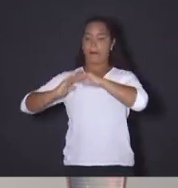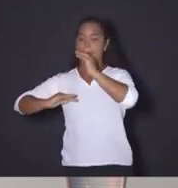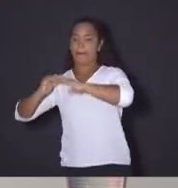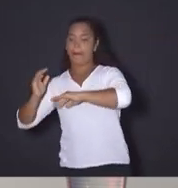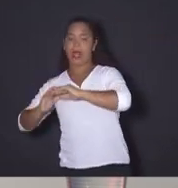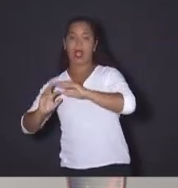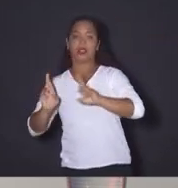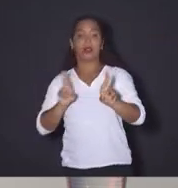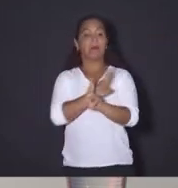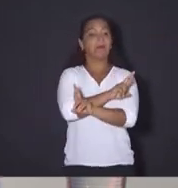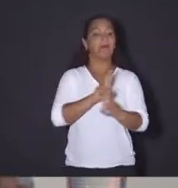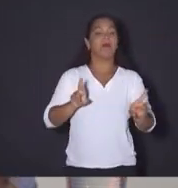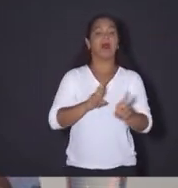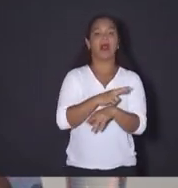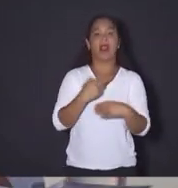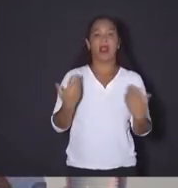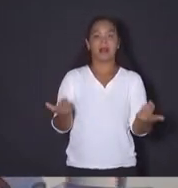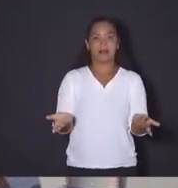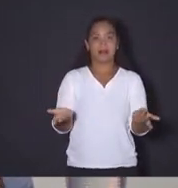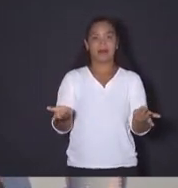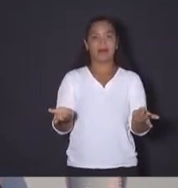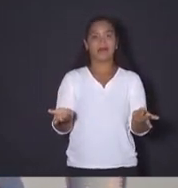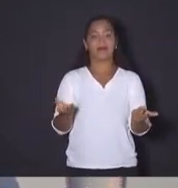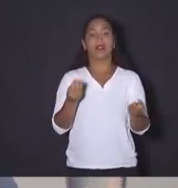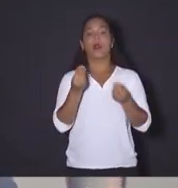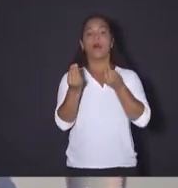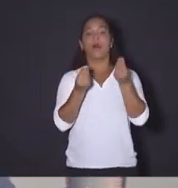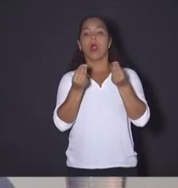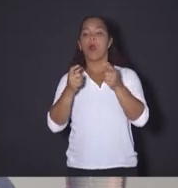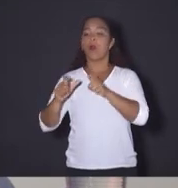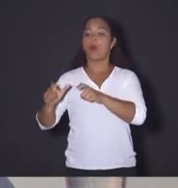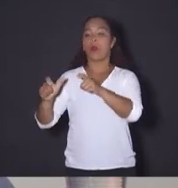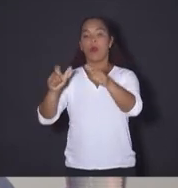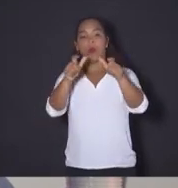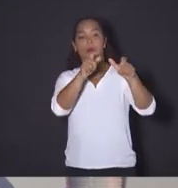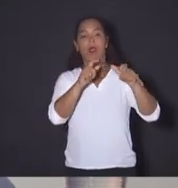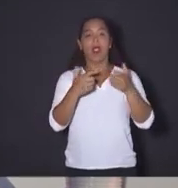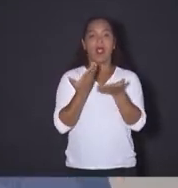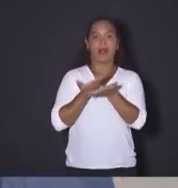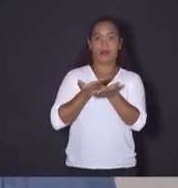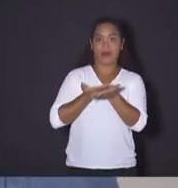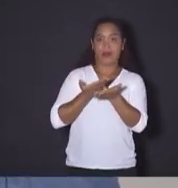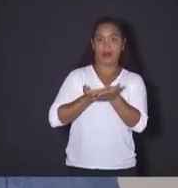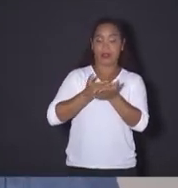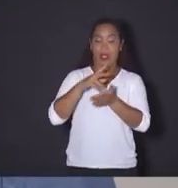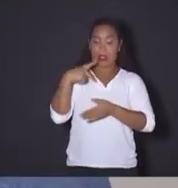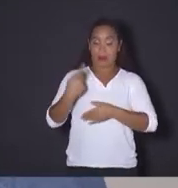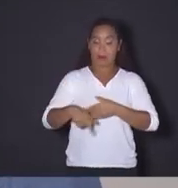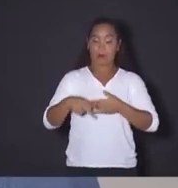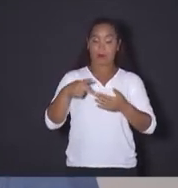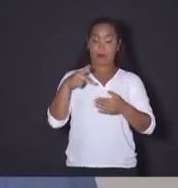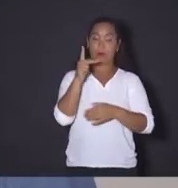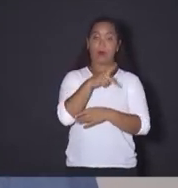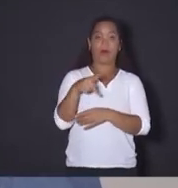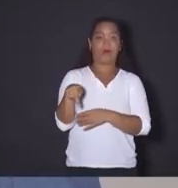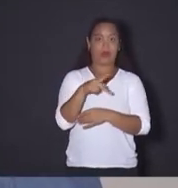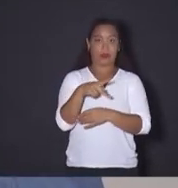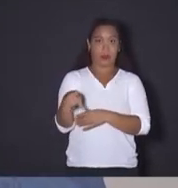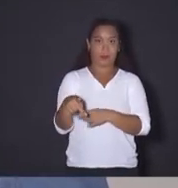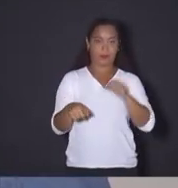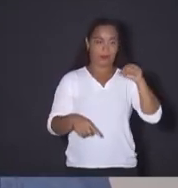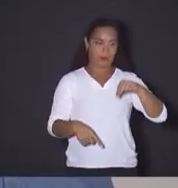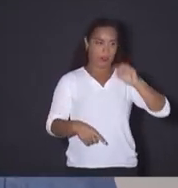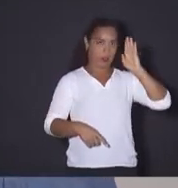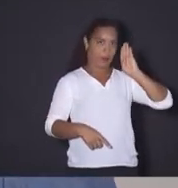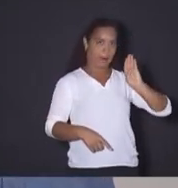profissionais quais são os loucos quais são os espaços de formação de professores no brasil nós temos a formação